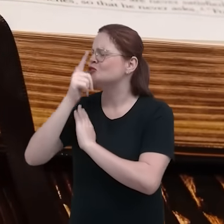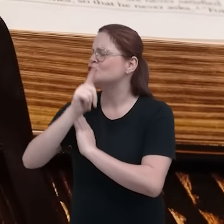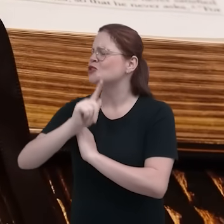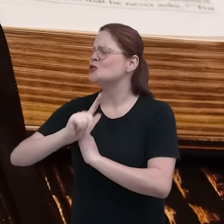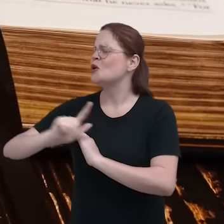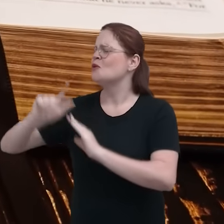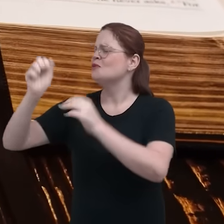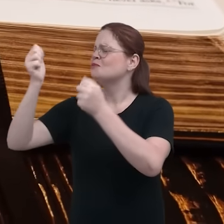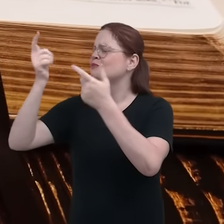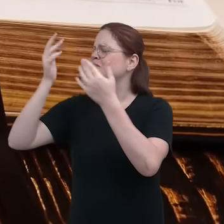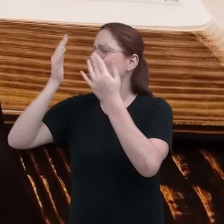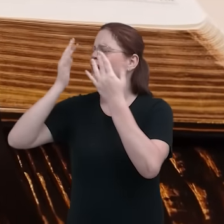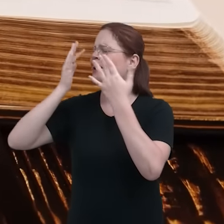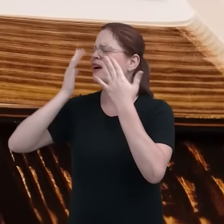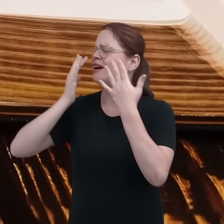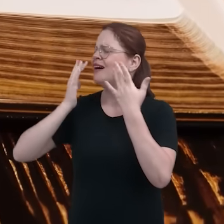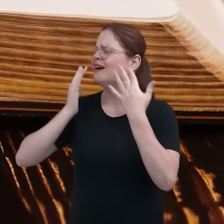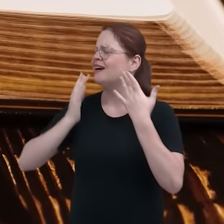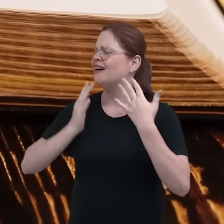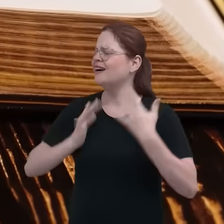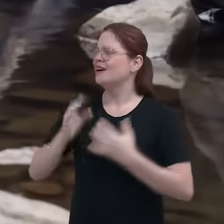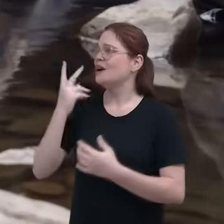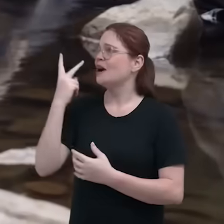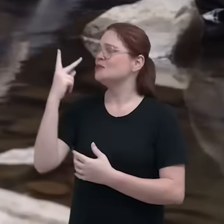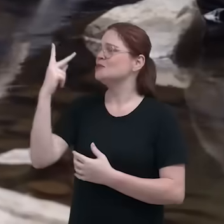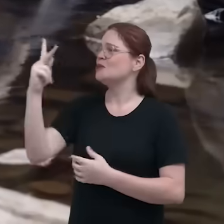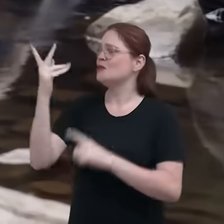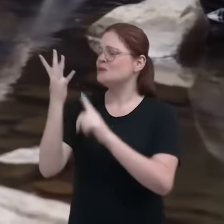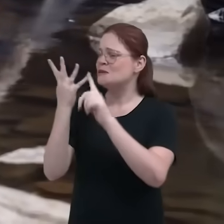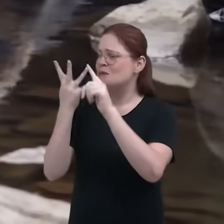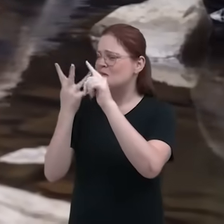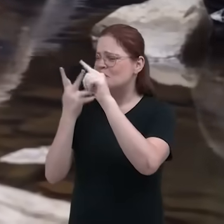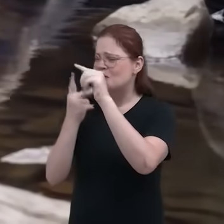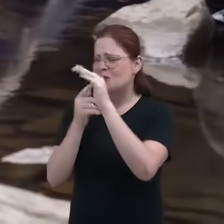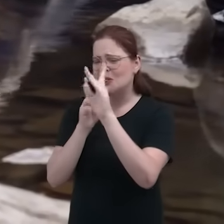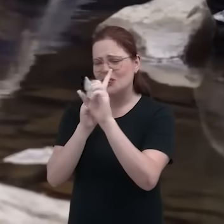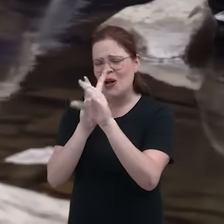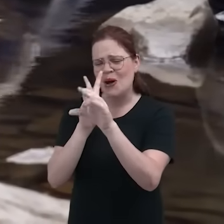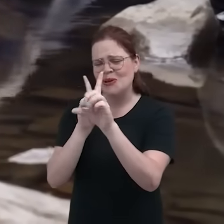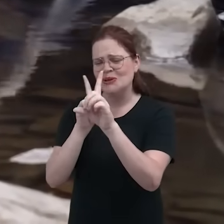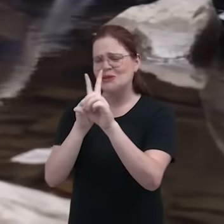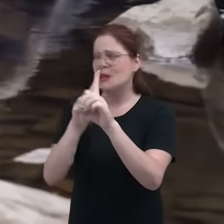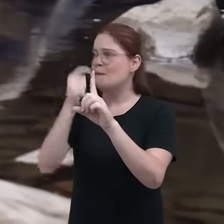Renova em mim valores Teus, ordena os